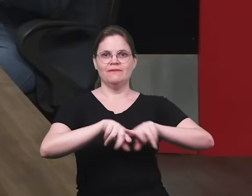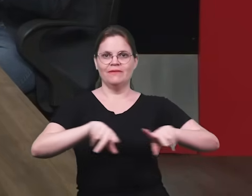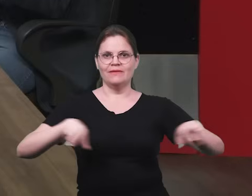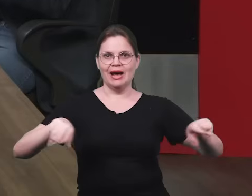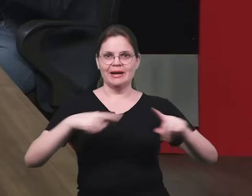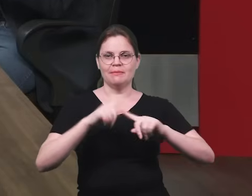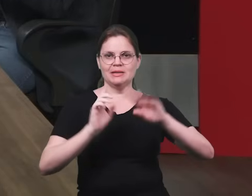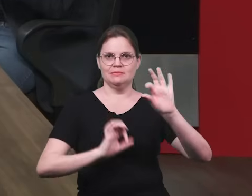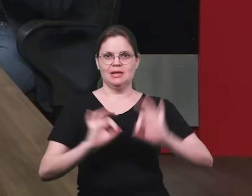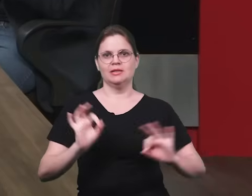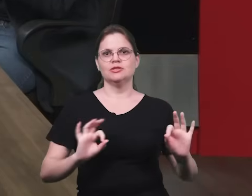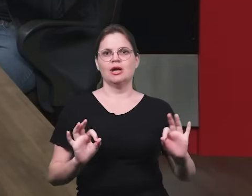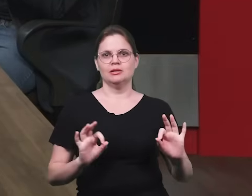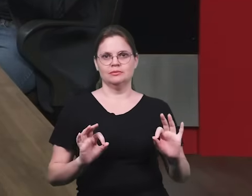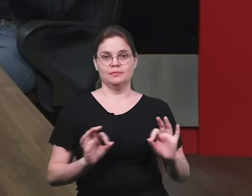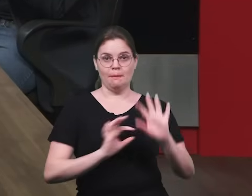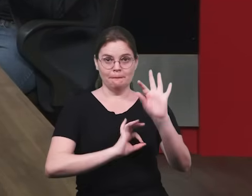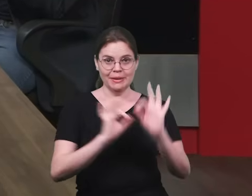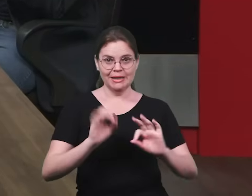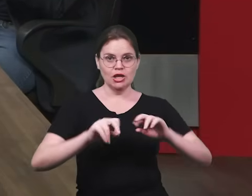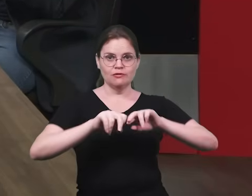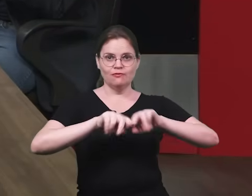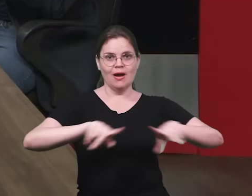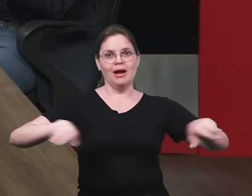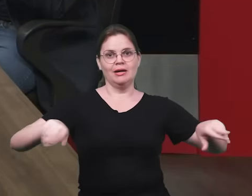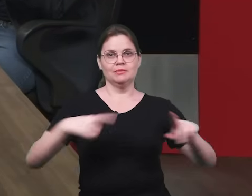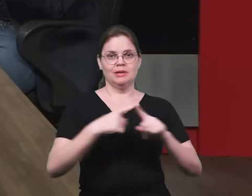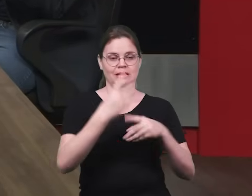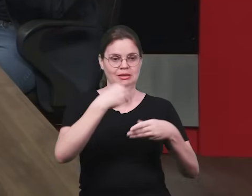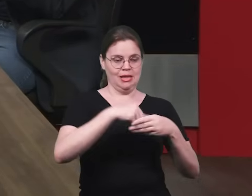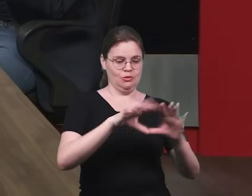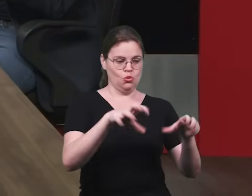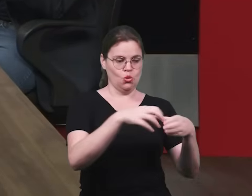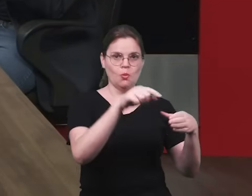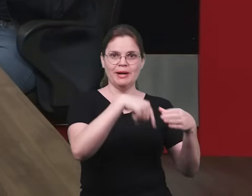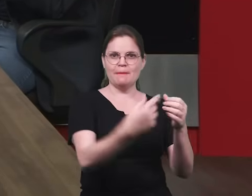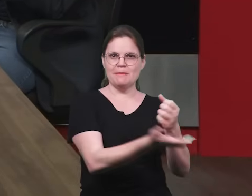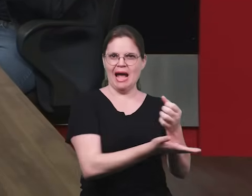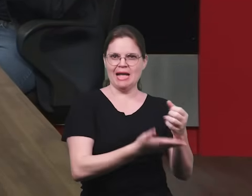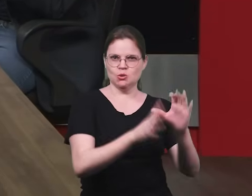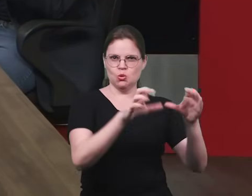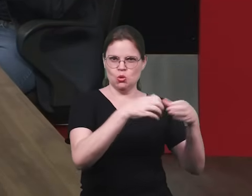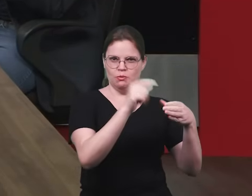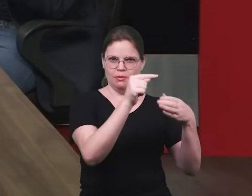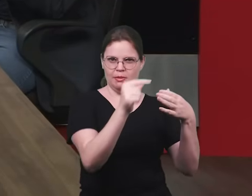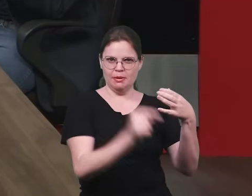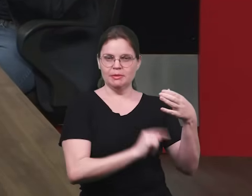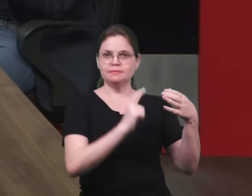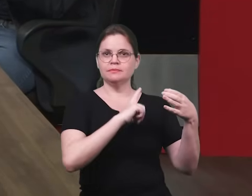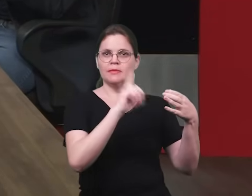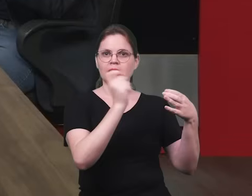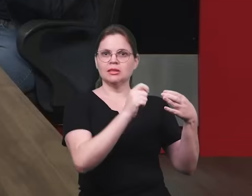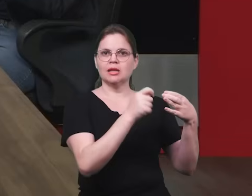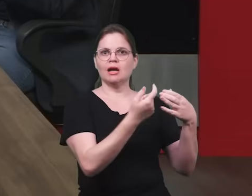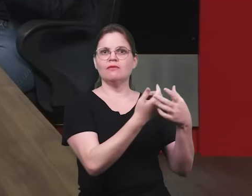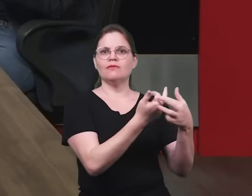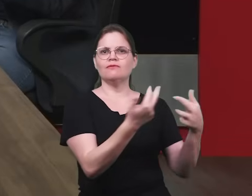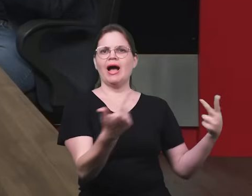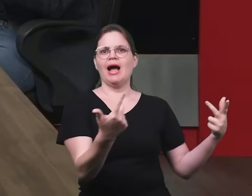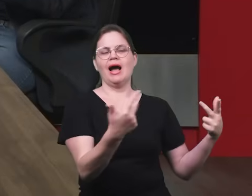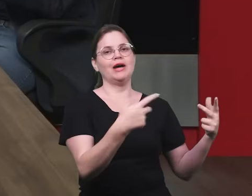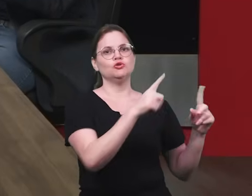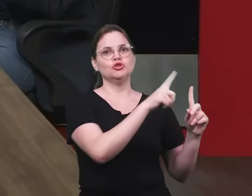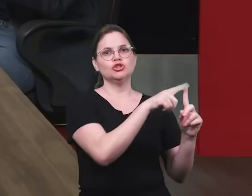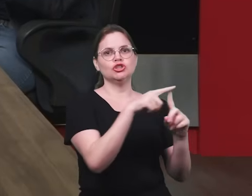delas. Pronto. Ou seja, porque você tem, dentro desse tipo básico, a partir dele, você vai ter possivelmente uma